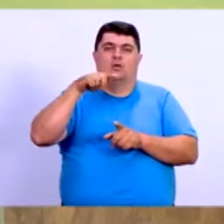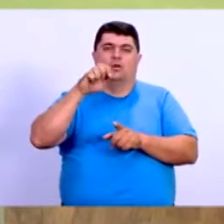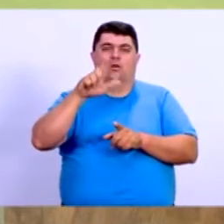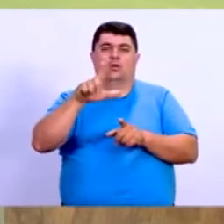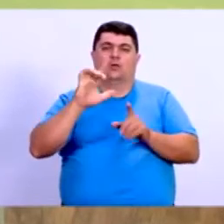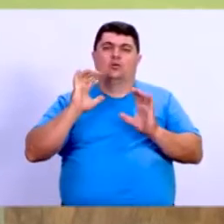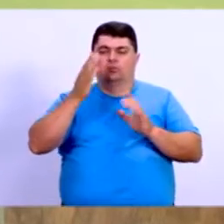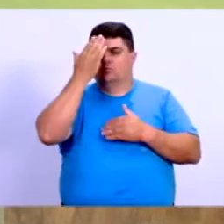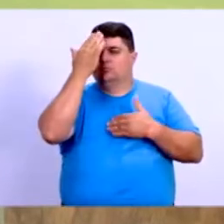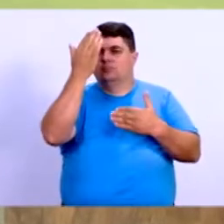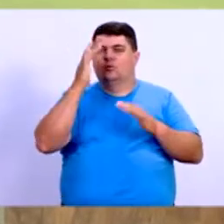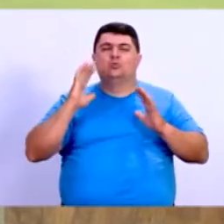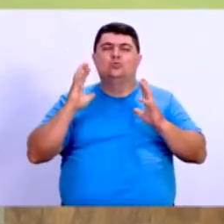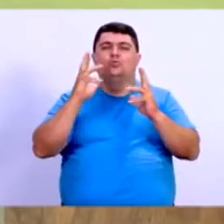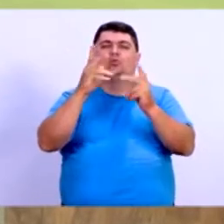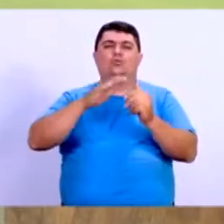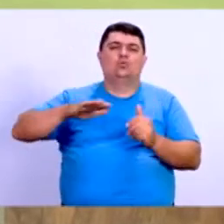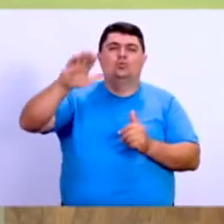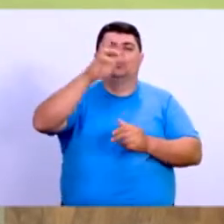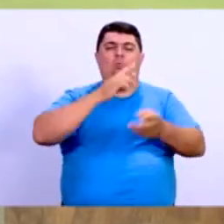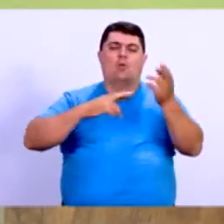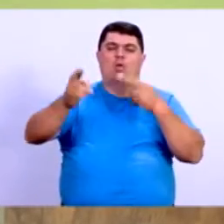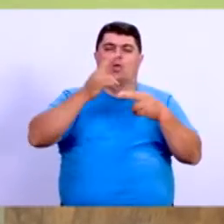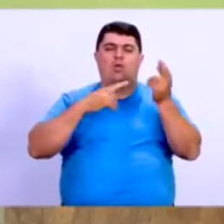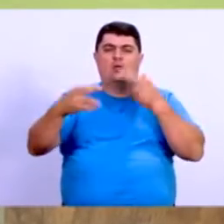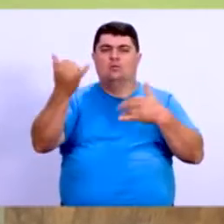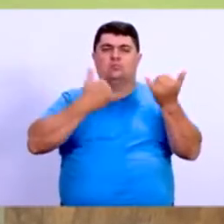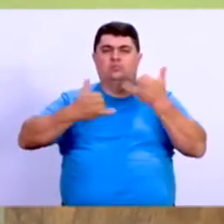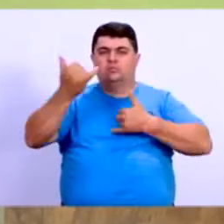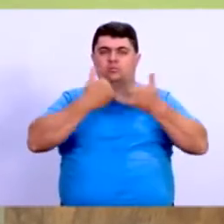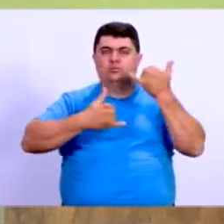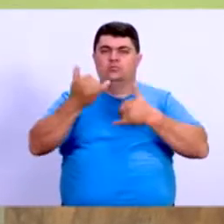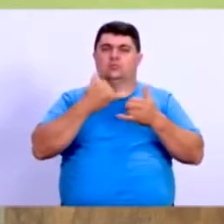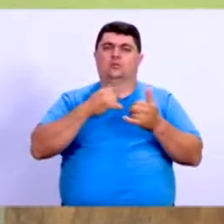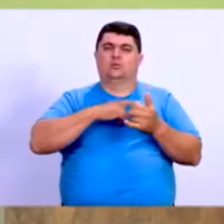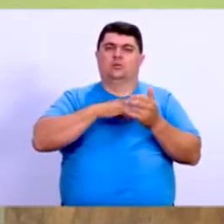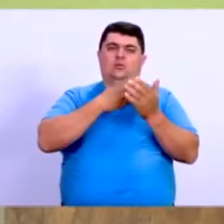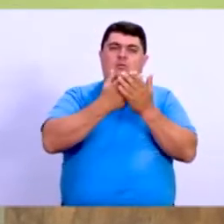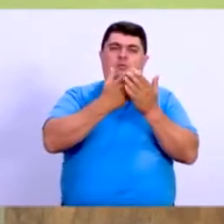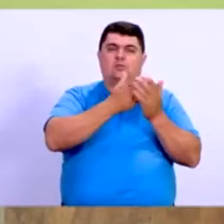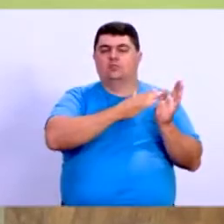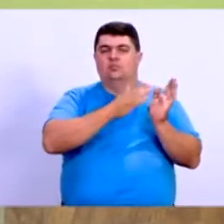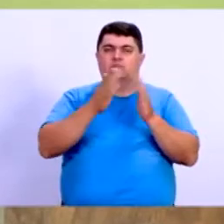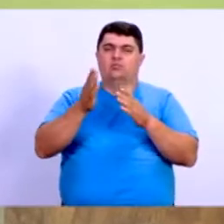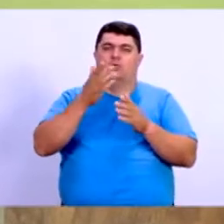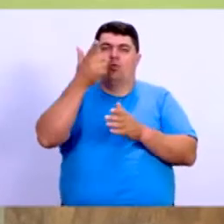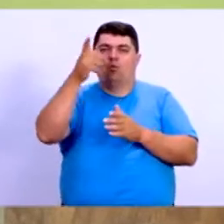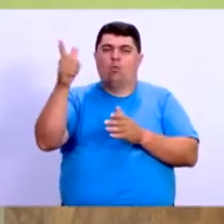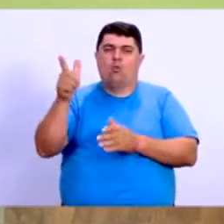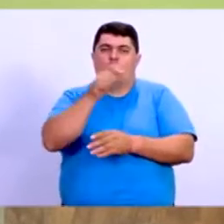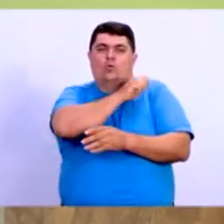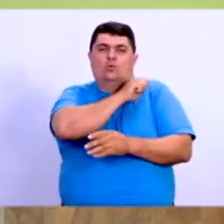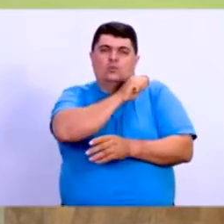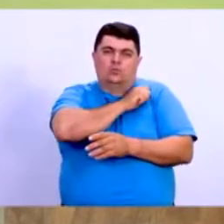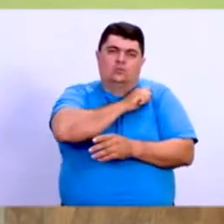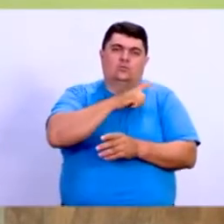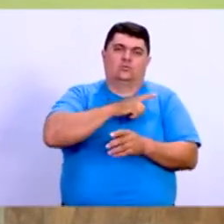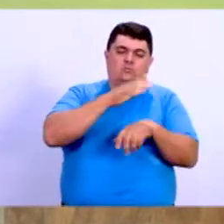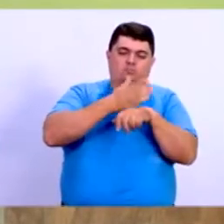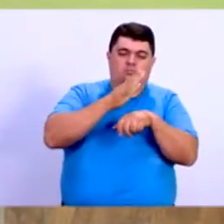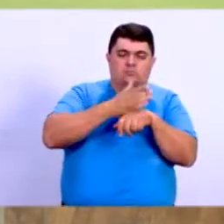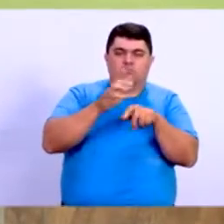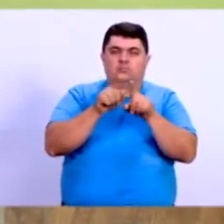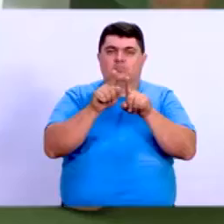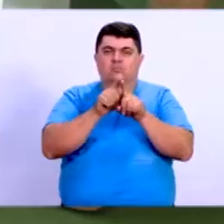obrigados a todos vocês que participaram do nosso chat durante as aulas e os outros alunos também que participaram aí nas